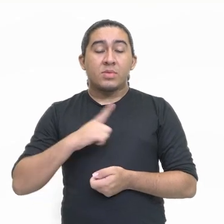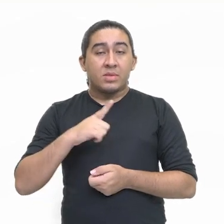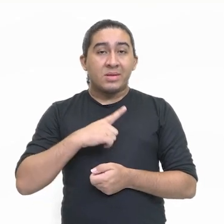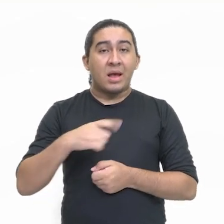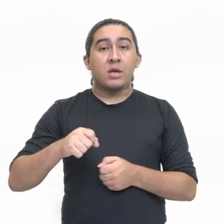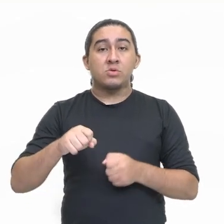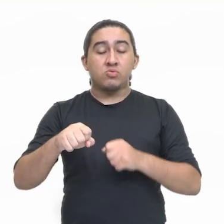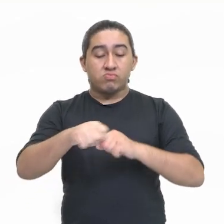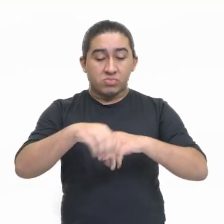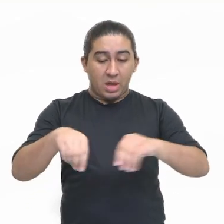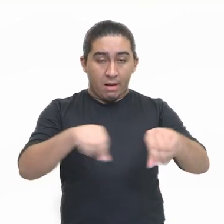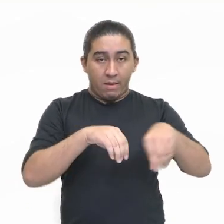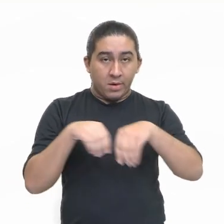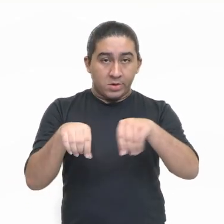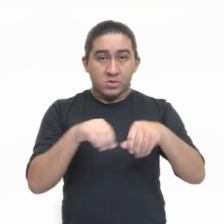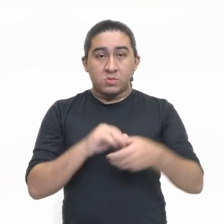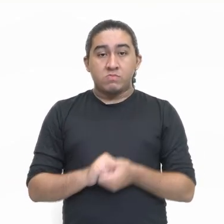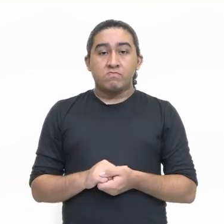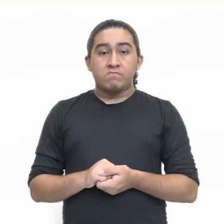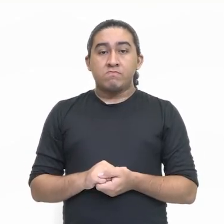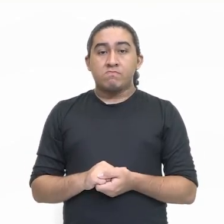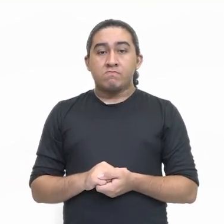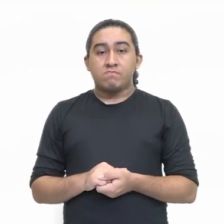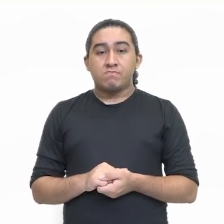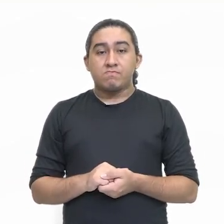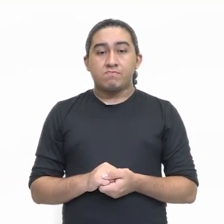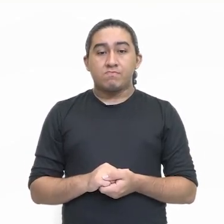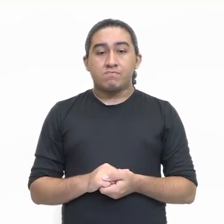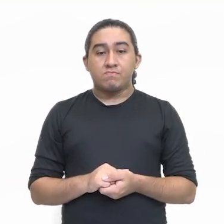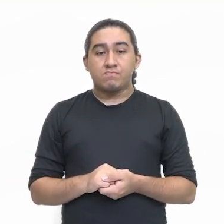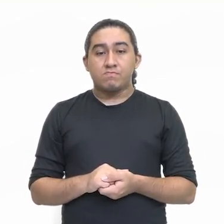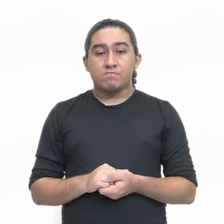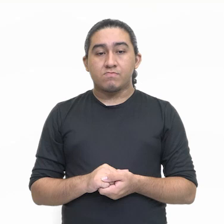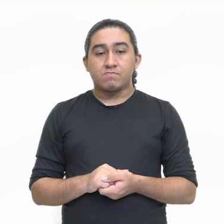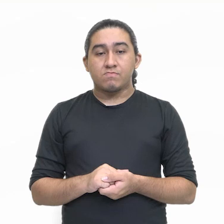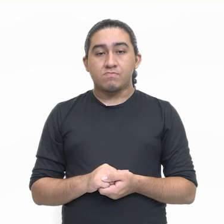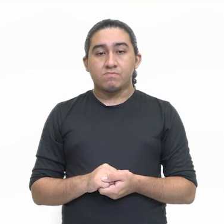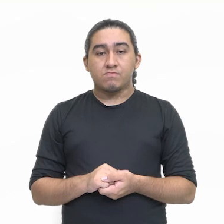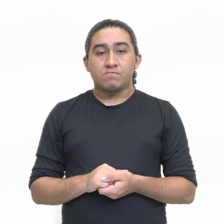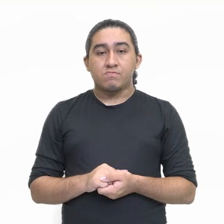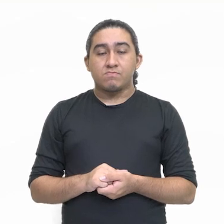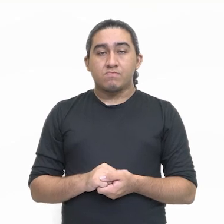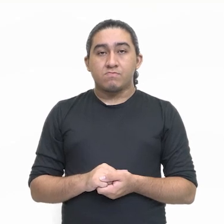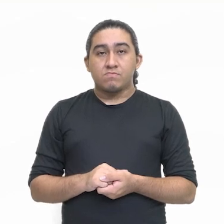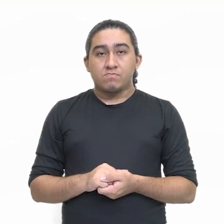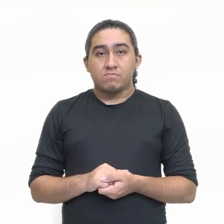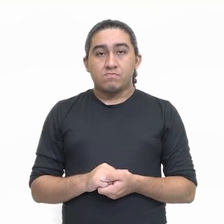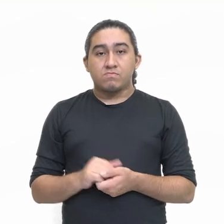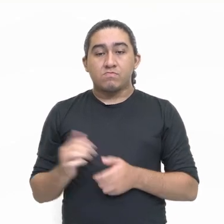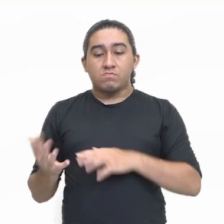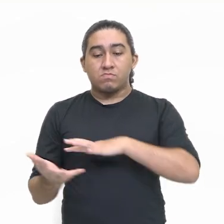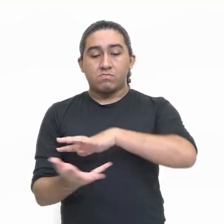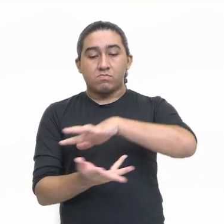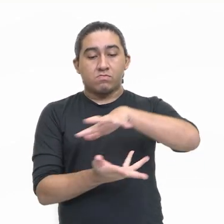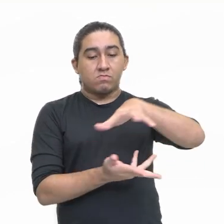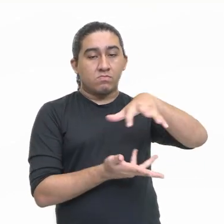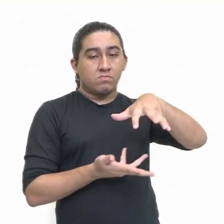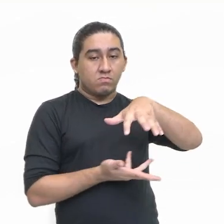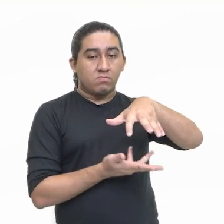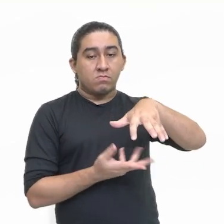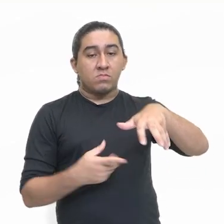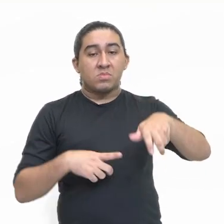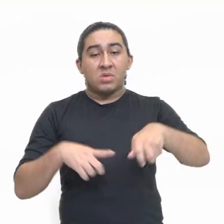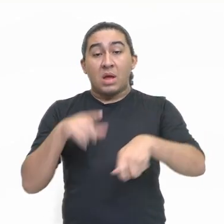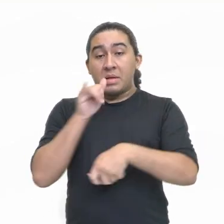e no mais alto né no mais no maior eh ponto né de altitude numa